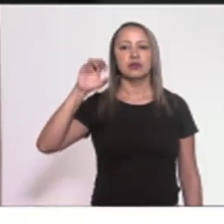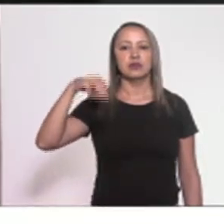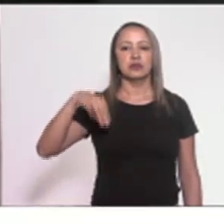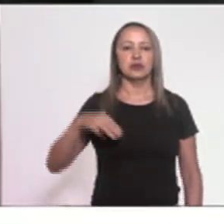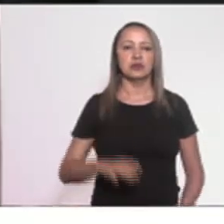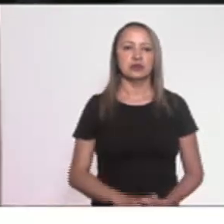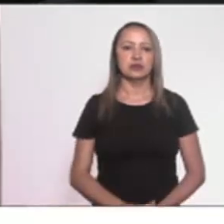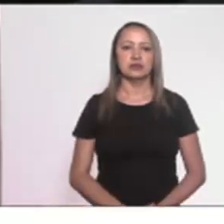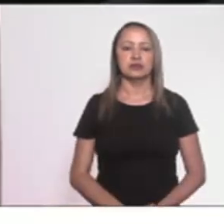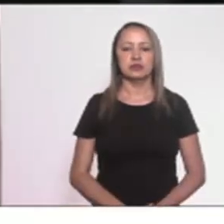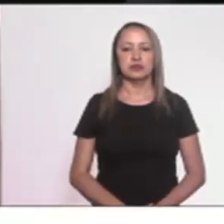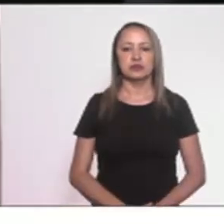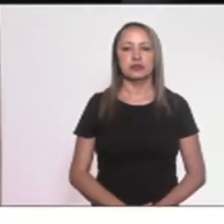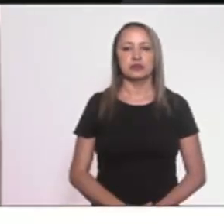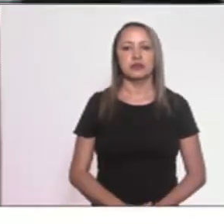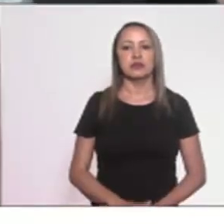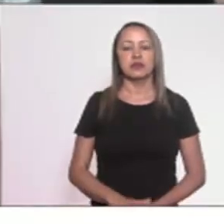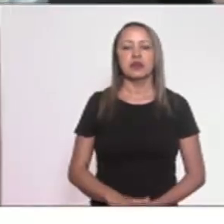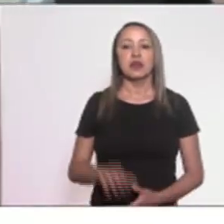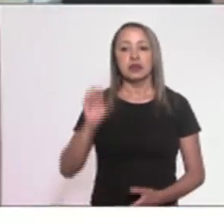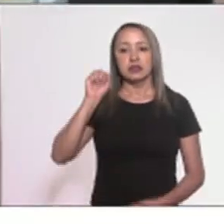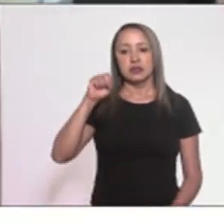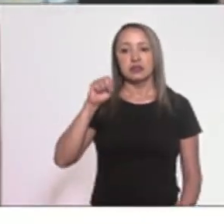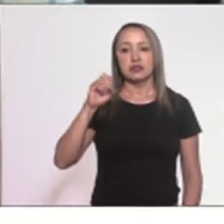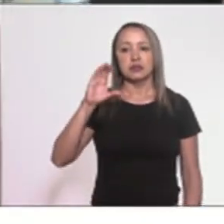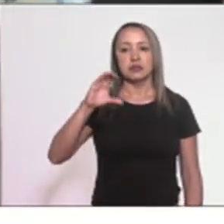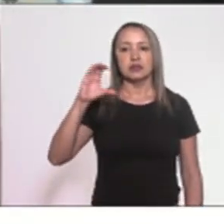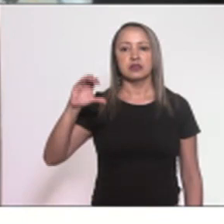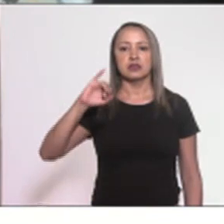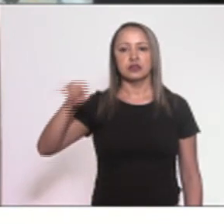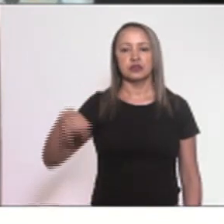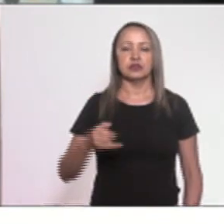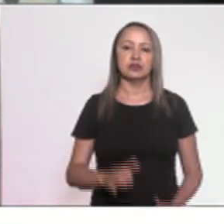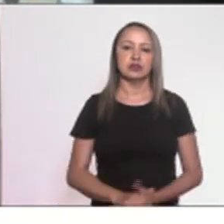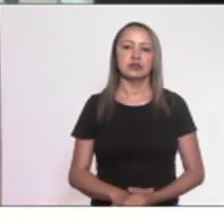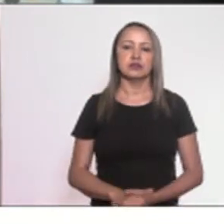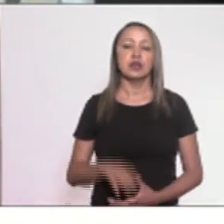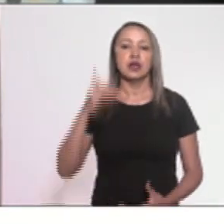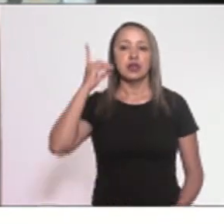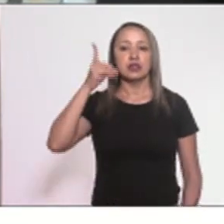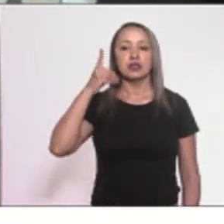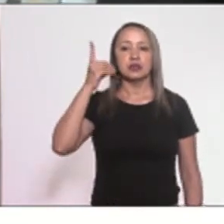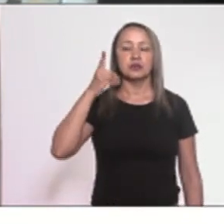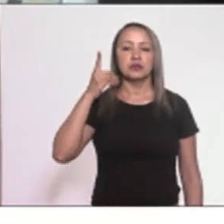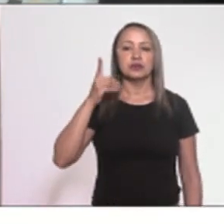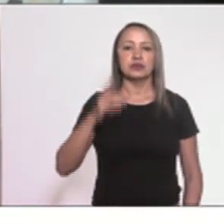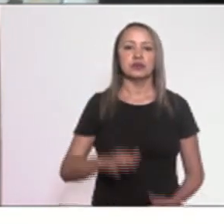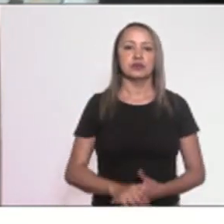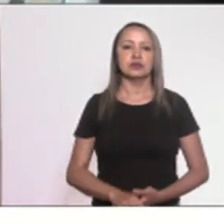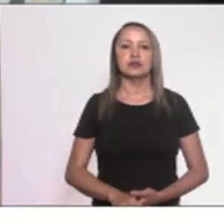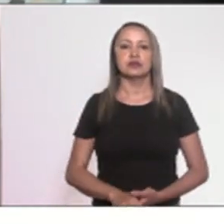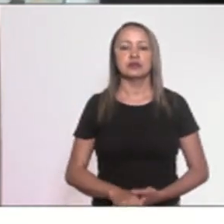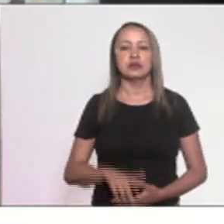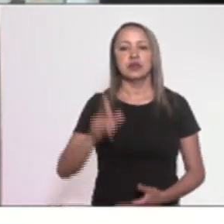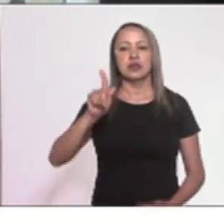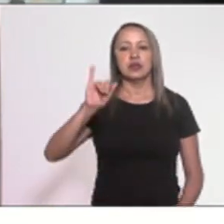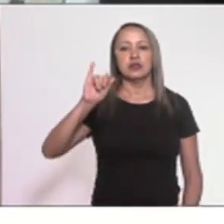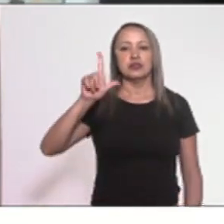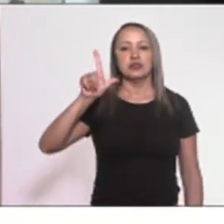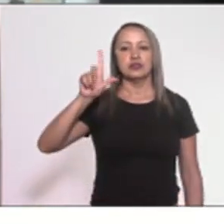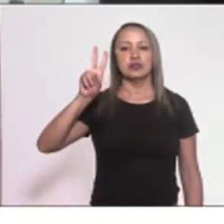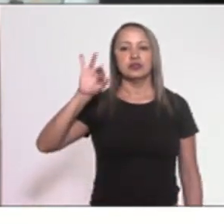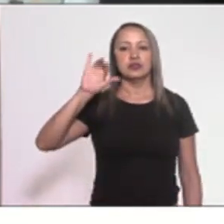Acompanho o parecer da CCJ, senhor presidente. Pela Comissão da Pessoa com Deficiência, deputado Gil Viana.